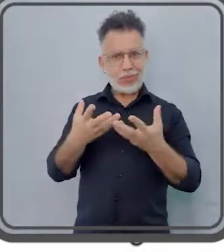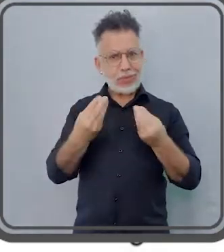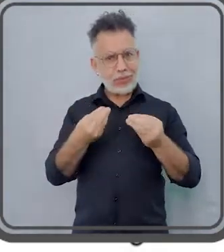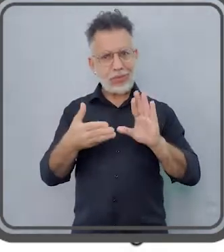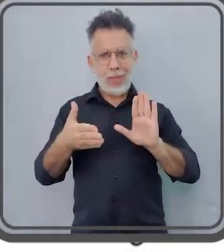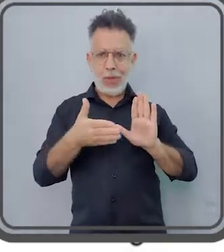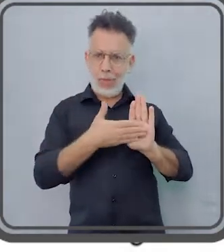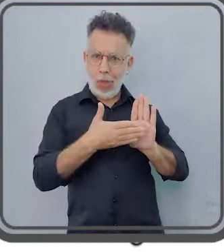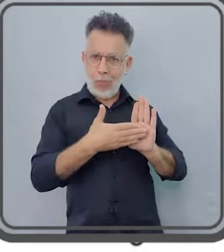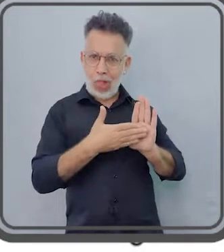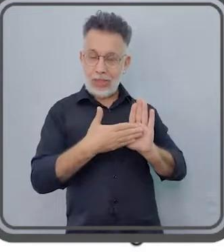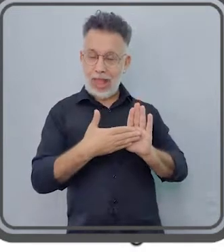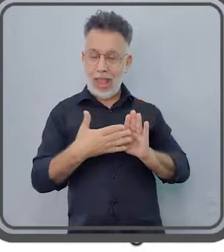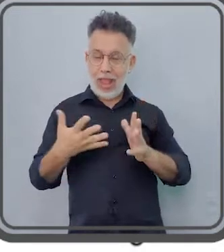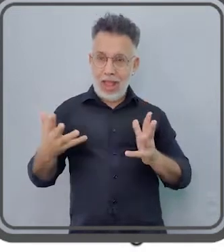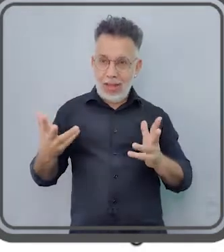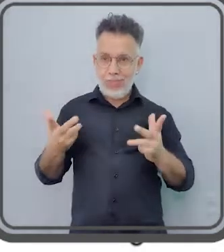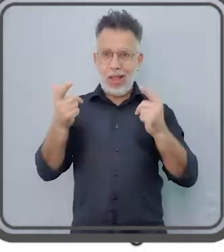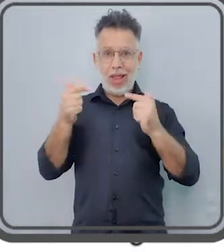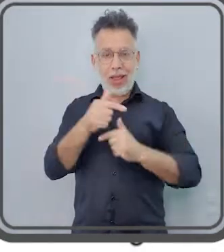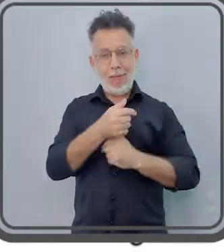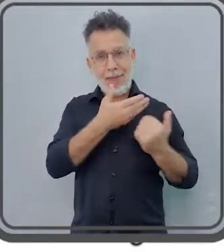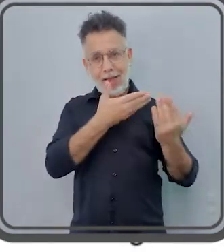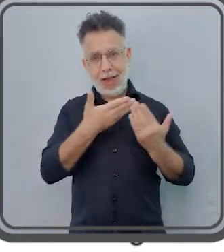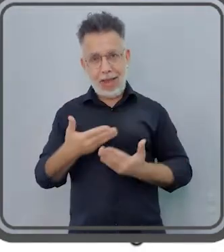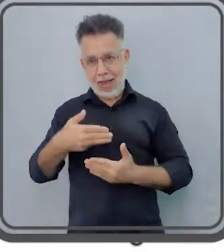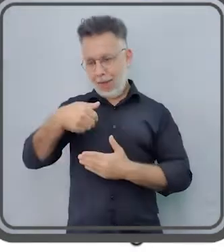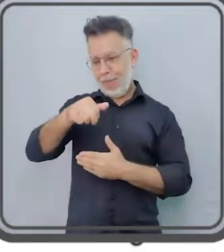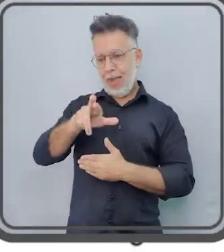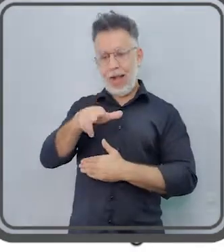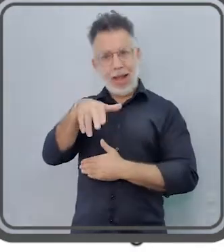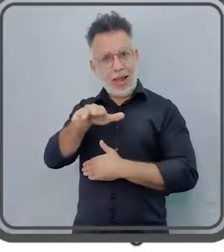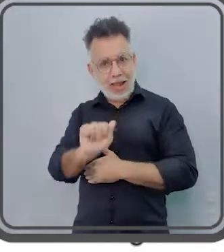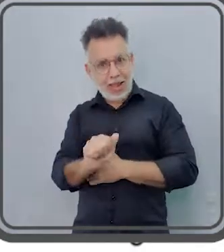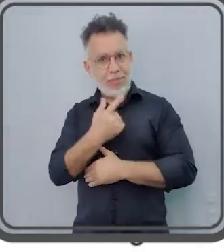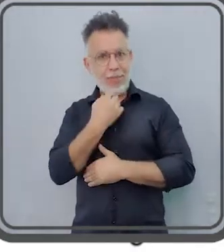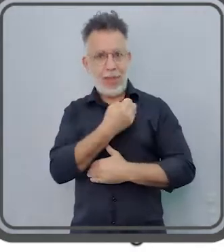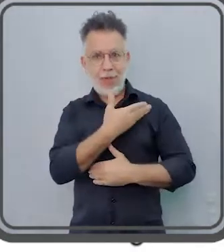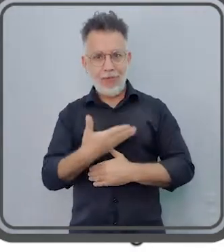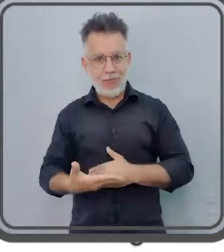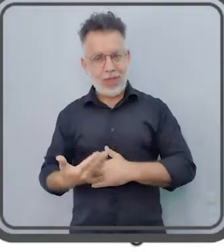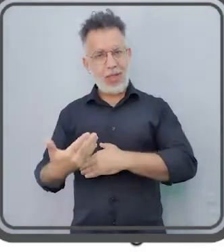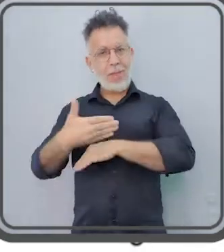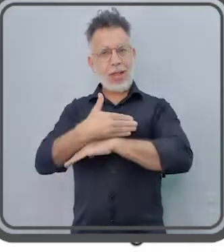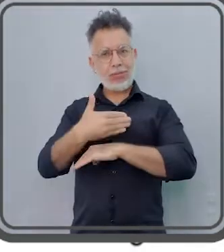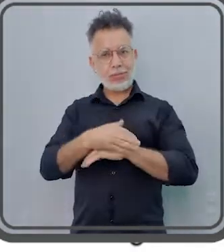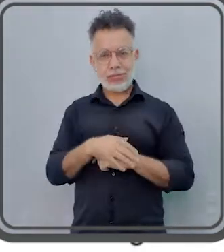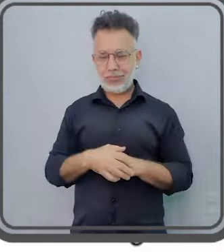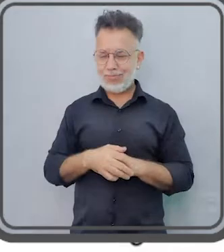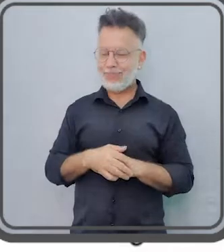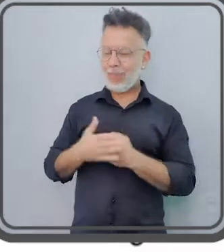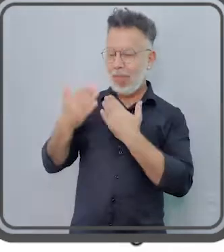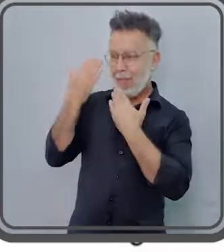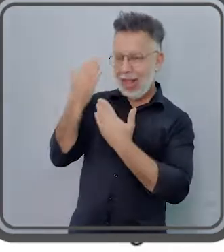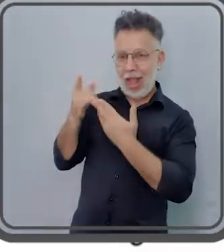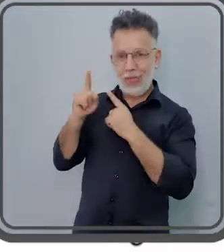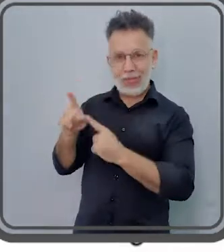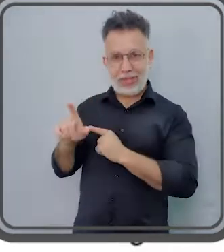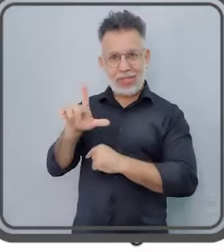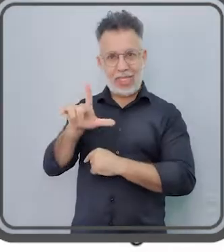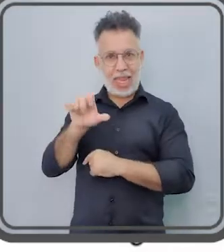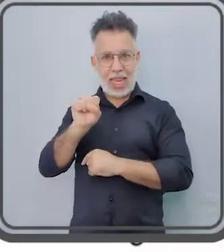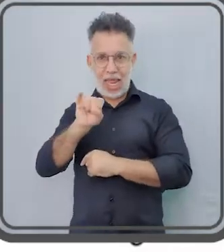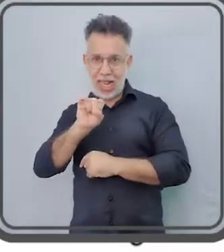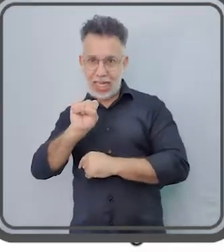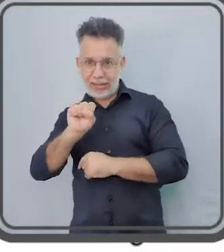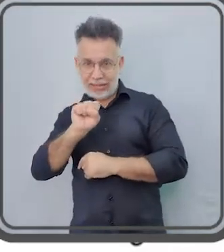realização da Marina. Marina, seja muito bem-vinda, muito obrigada pela participação. Ai, obrigada a você pelo convite, Laís. Estou